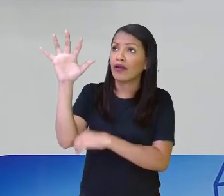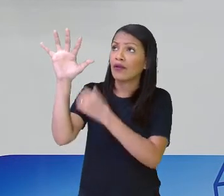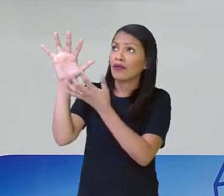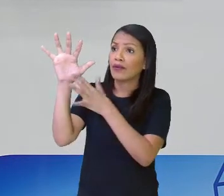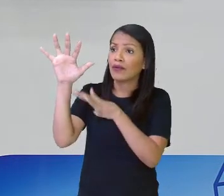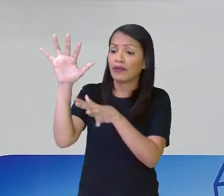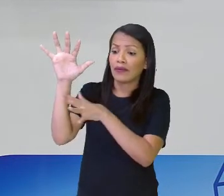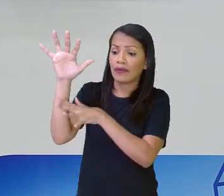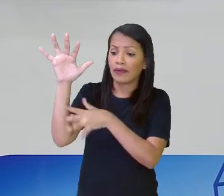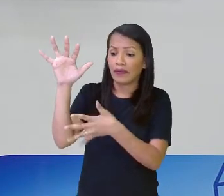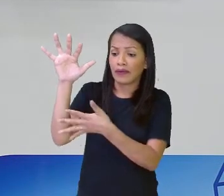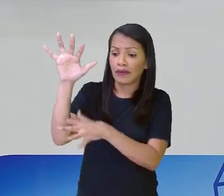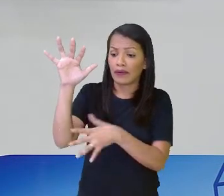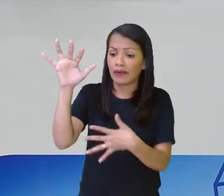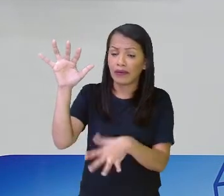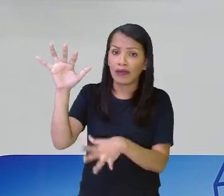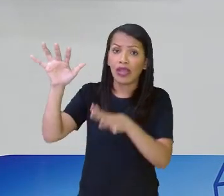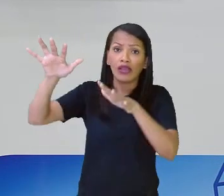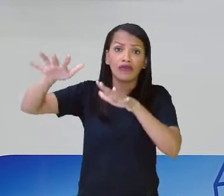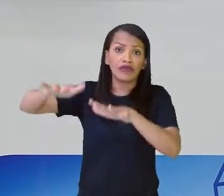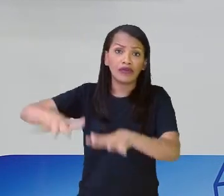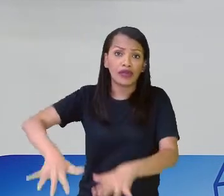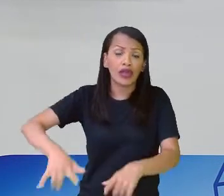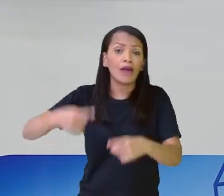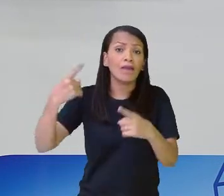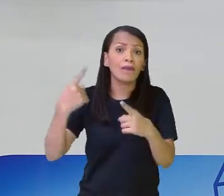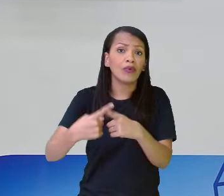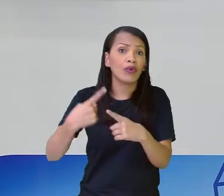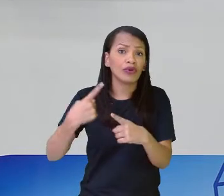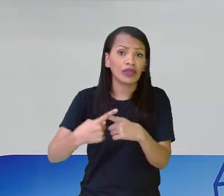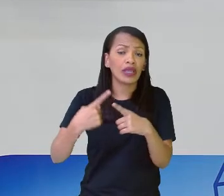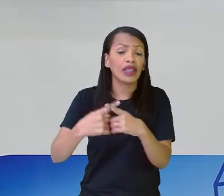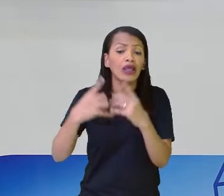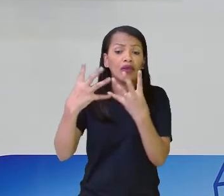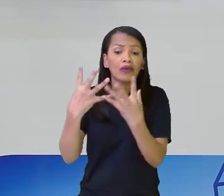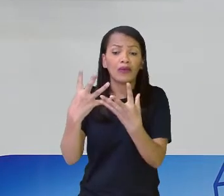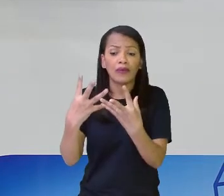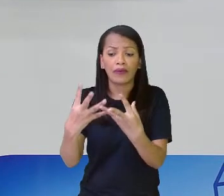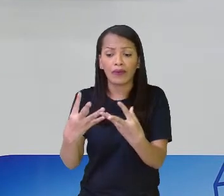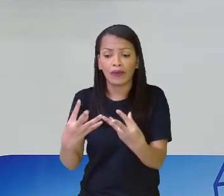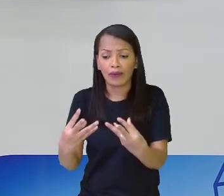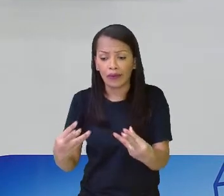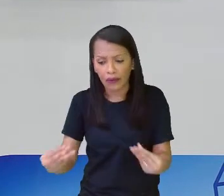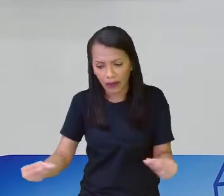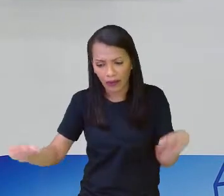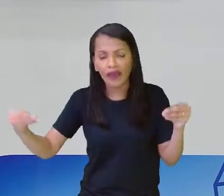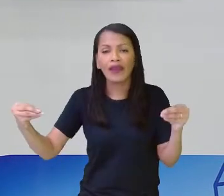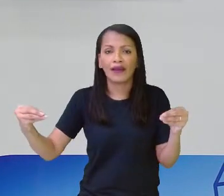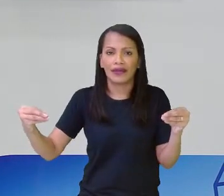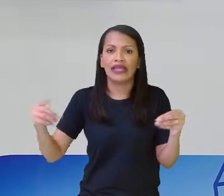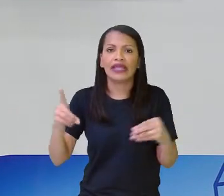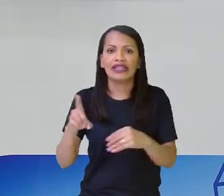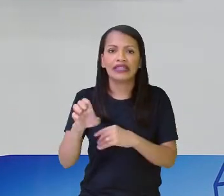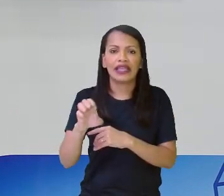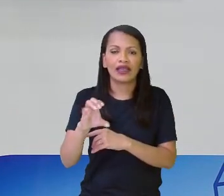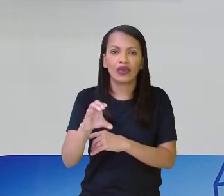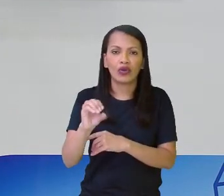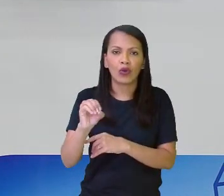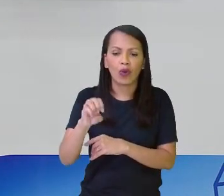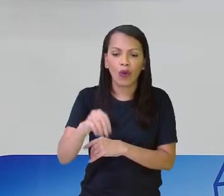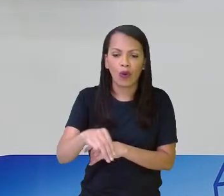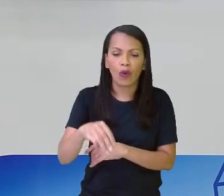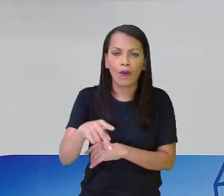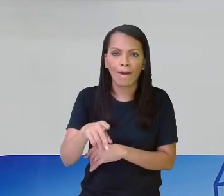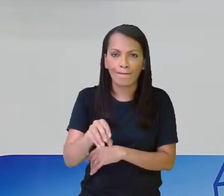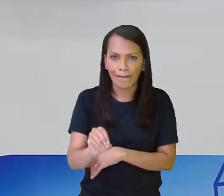ser varridas. Elas ficam lá porque elas vão se decompor e vai fazer com que o solo ele fique mais rico em nutrientes, como